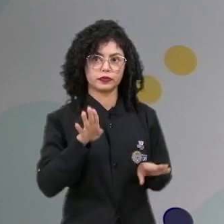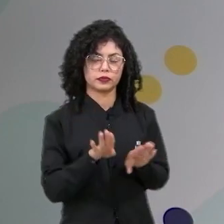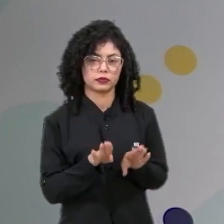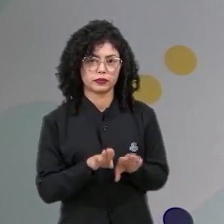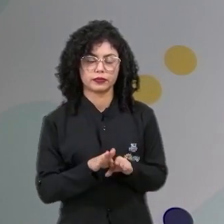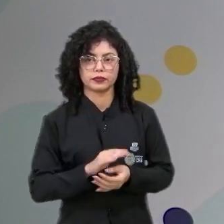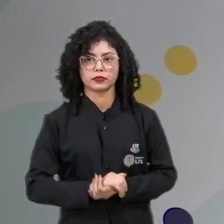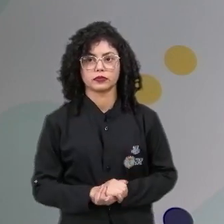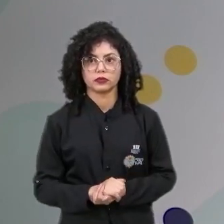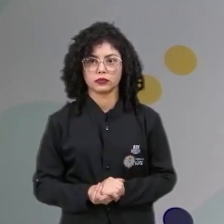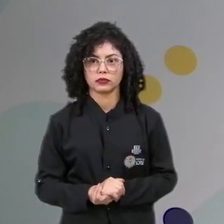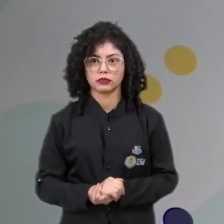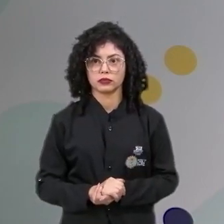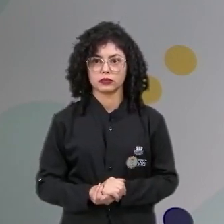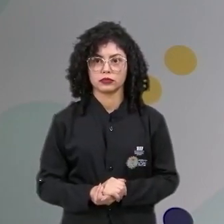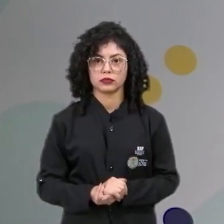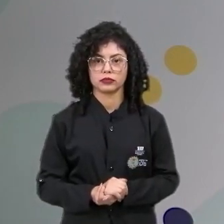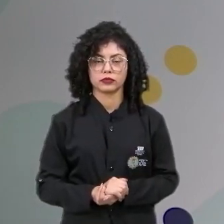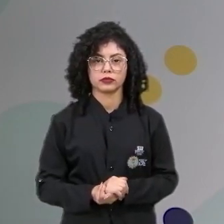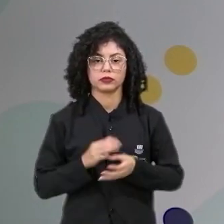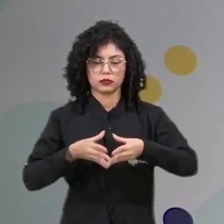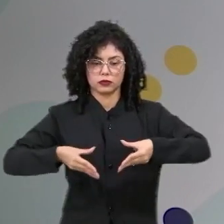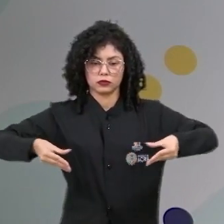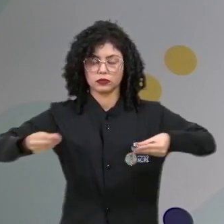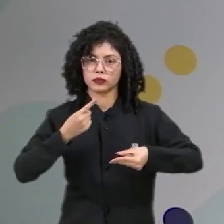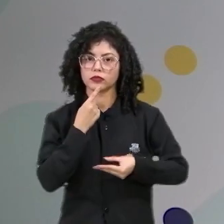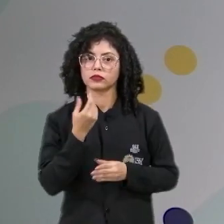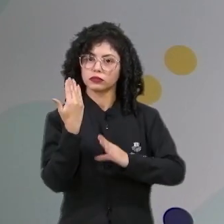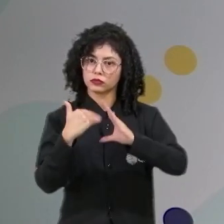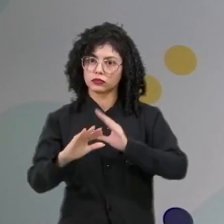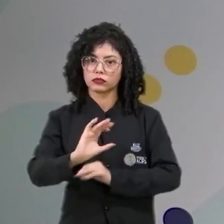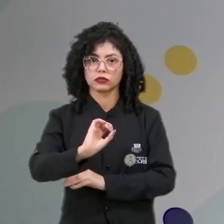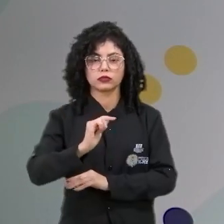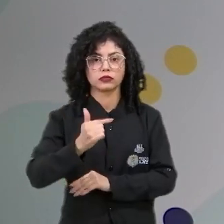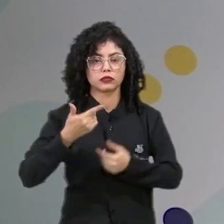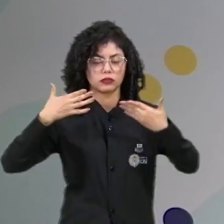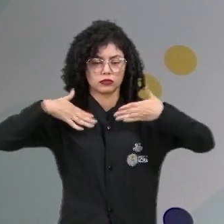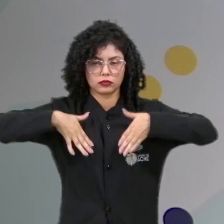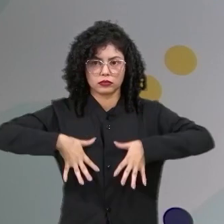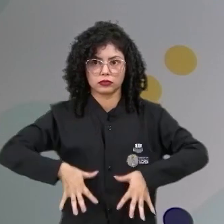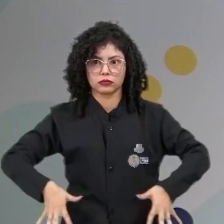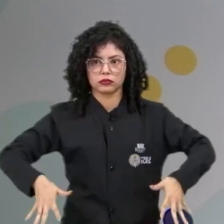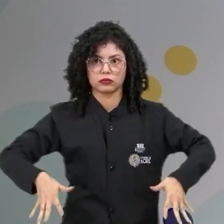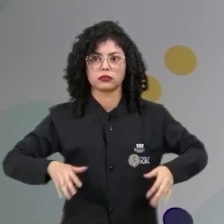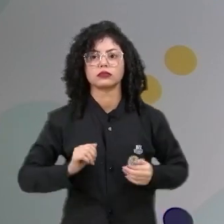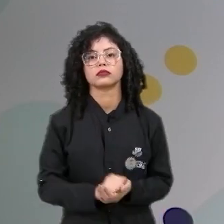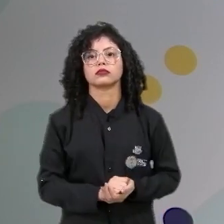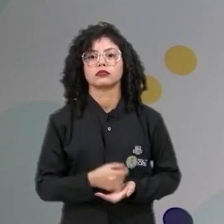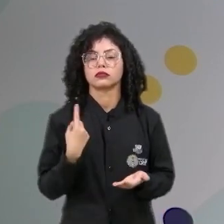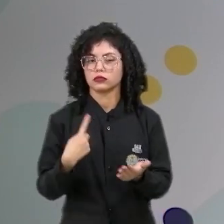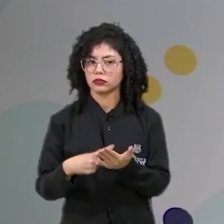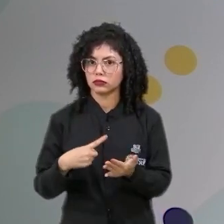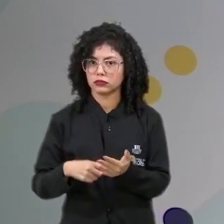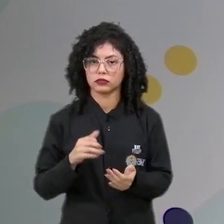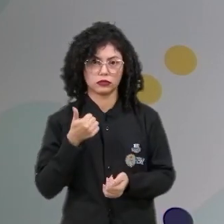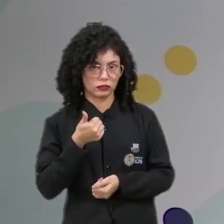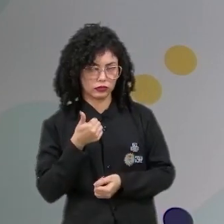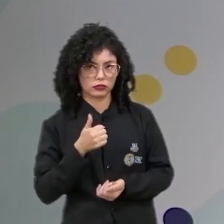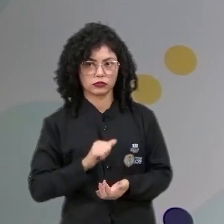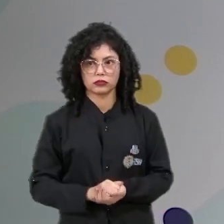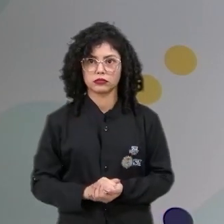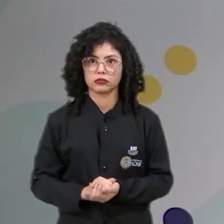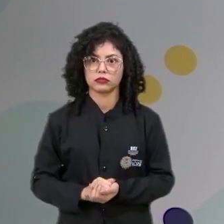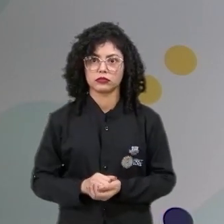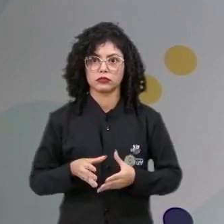numa infecção. E os glóbulos vermelhos transportam o oxigênio para todo o nosso corpo. De acordo até aí?